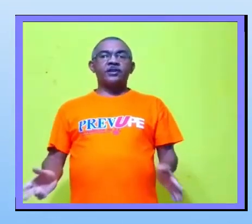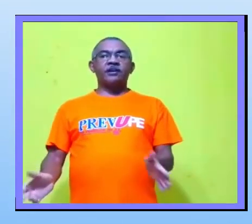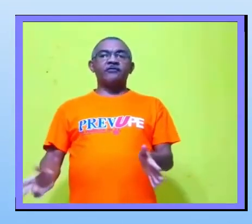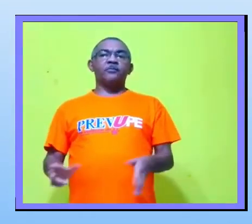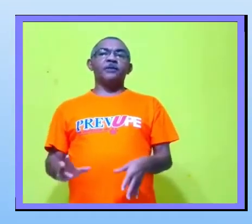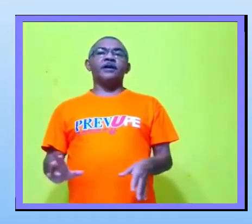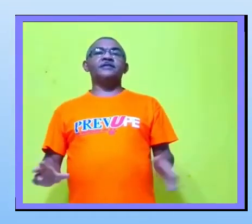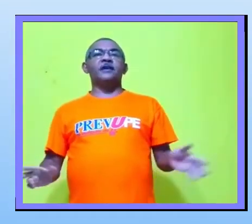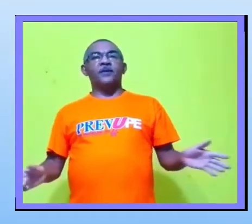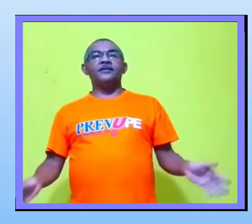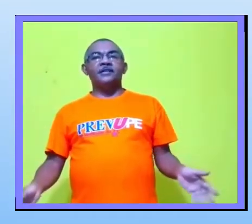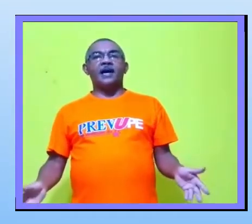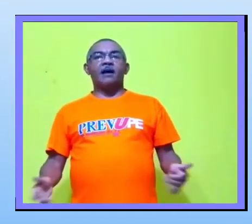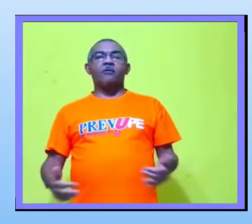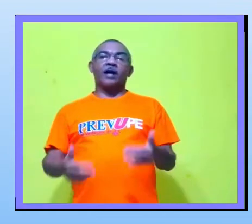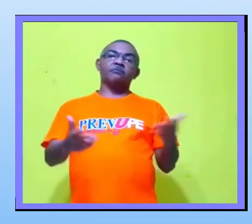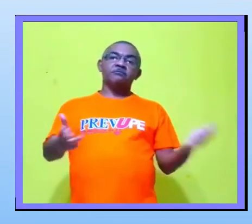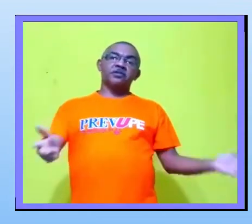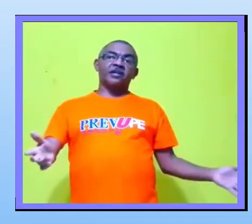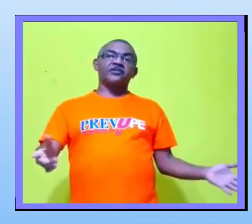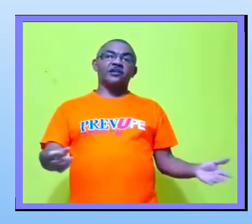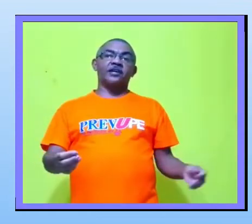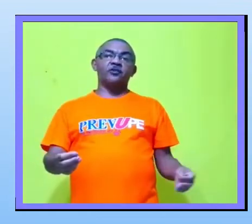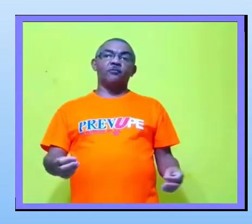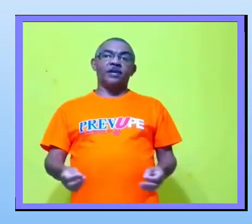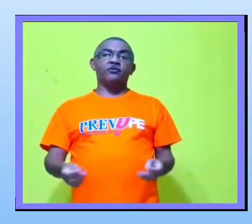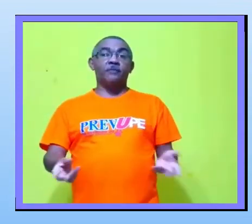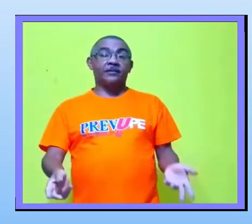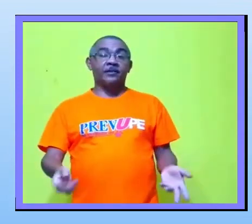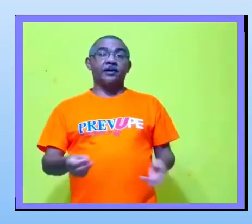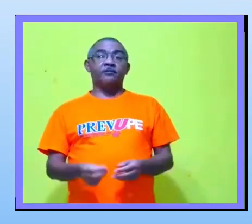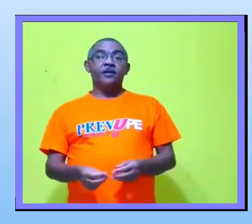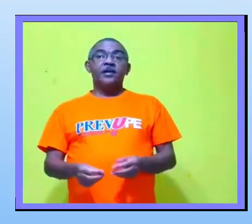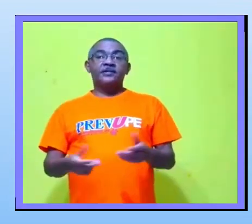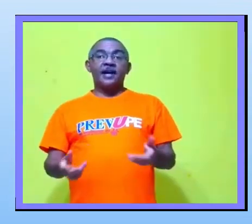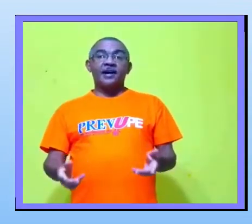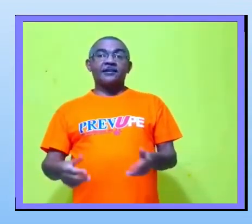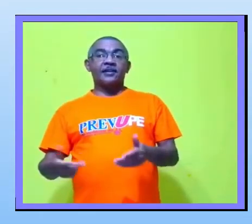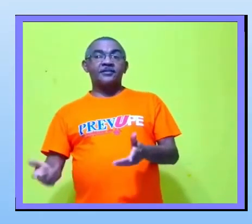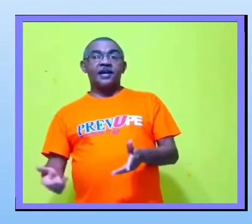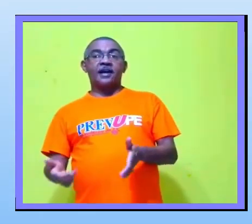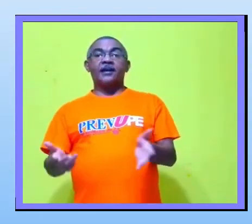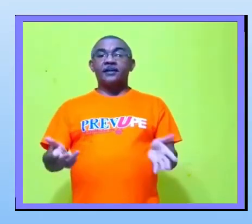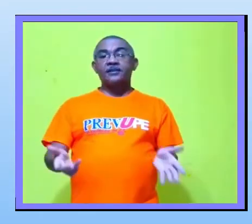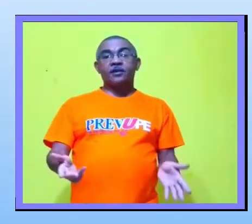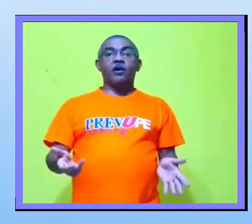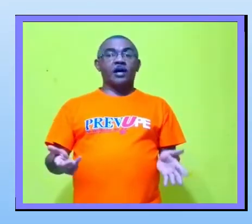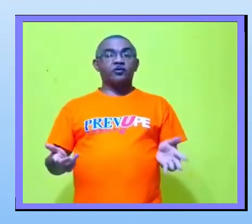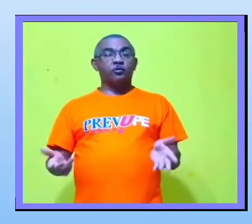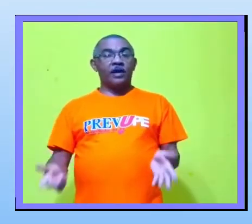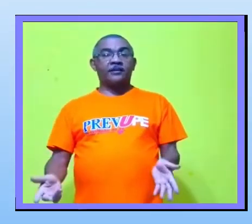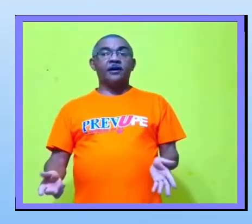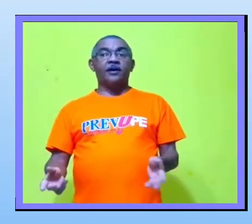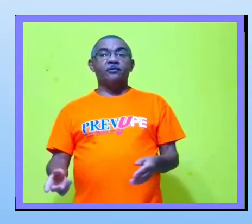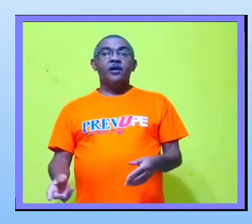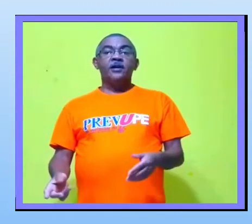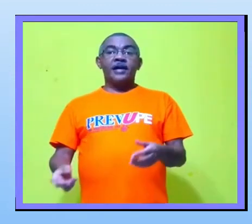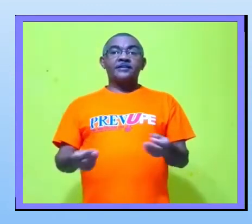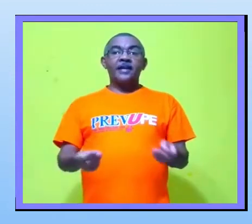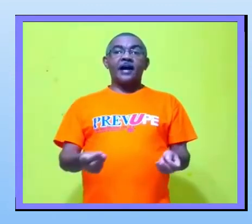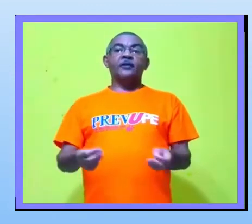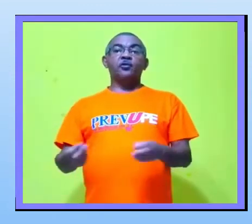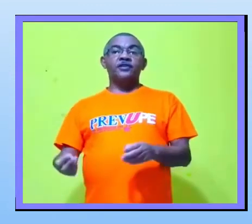Então a gente está vendo o primeiro exemplo aí, CH4, citado já anteriormente, o metano. CH3, que é o caso do